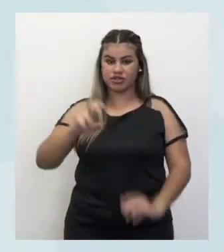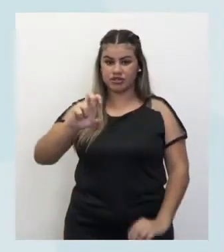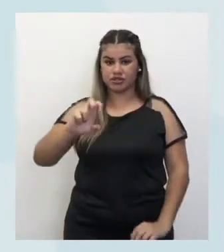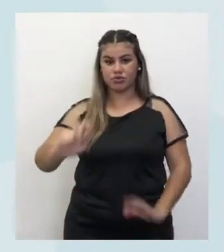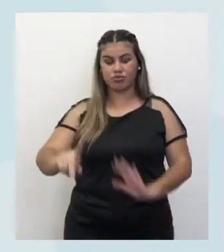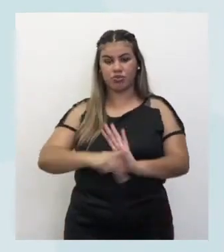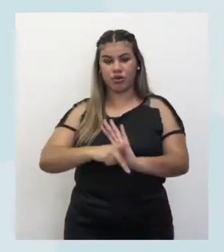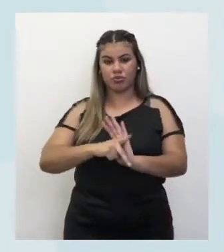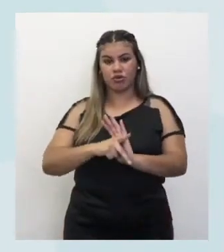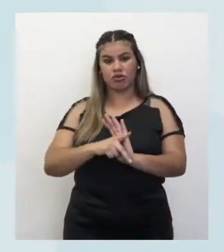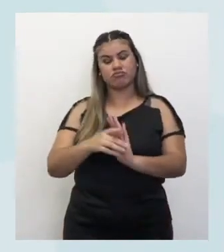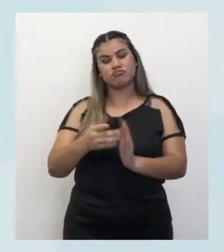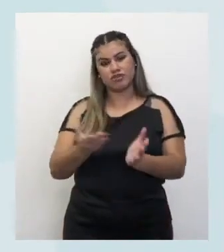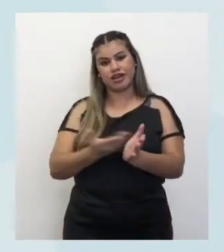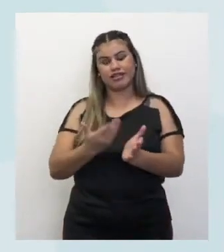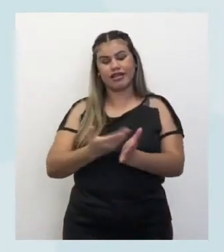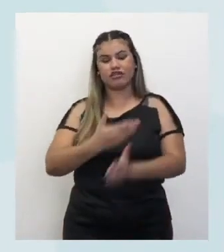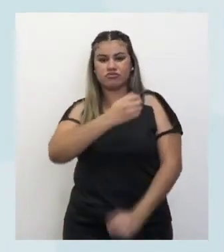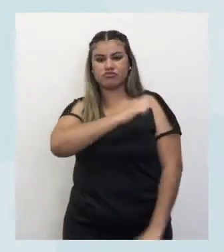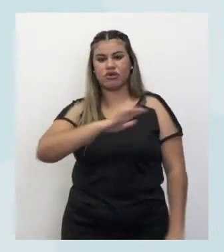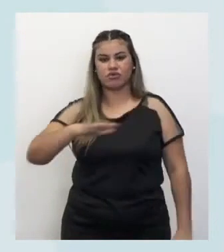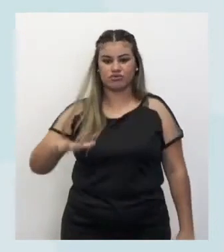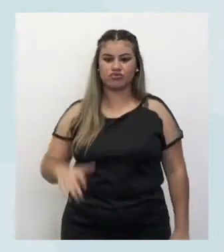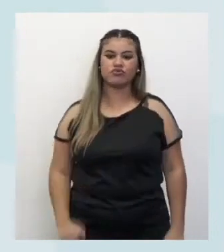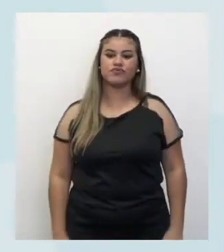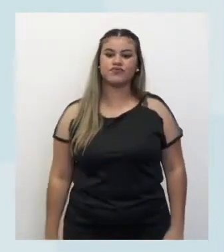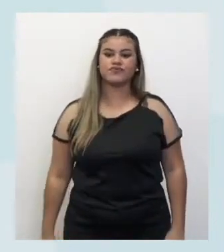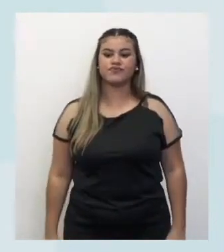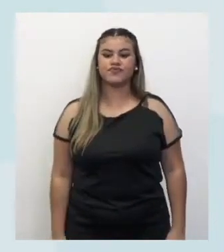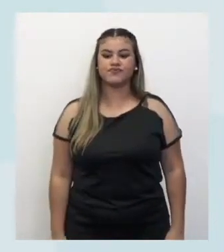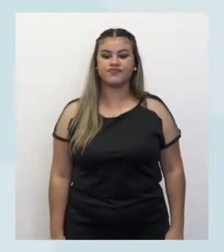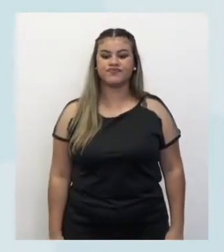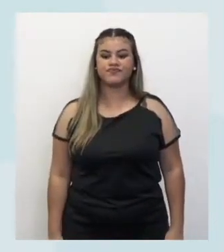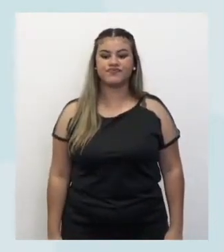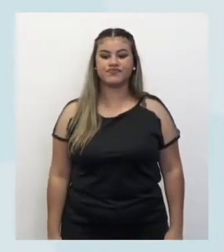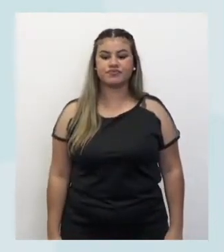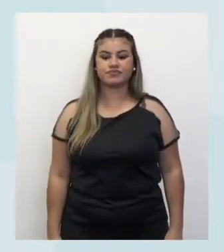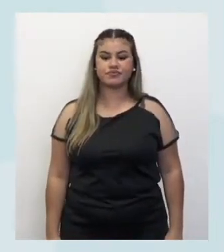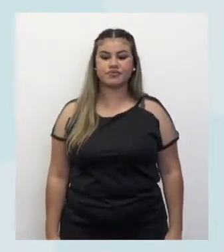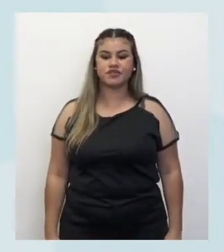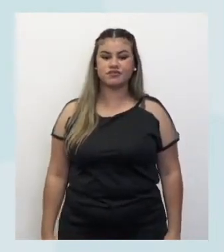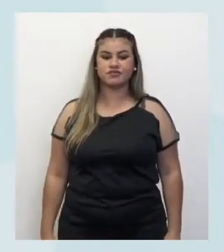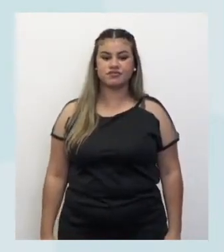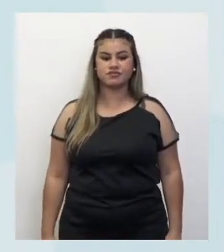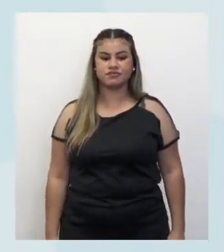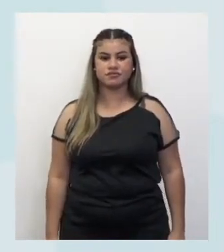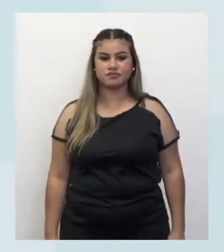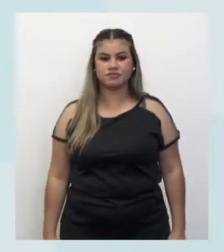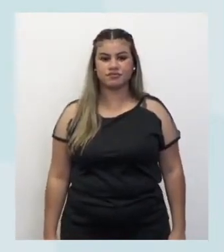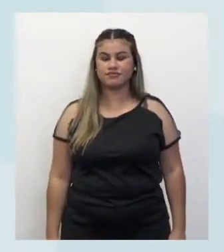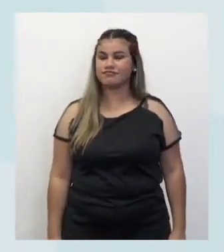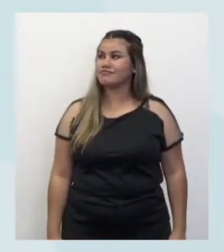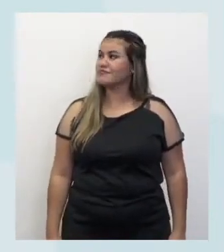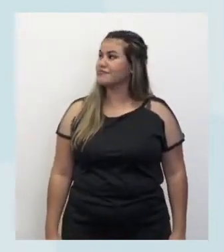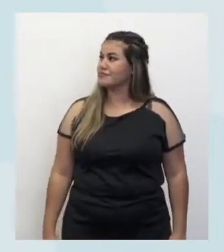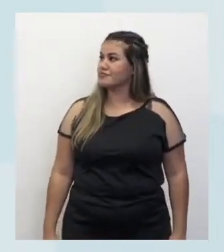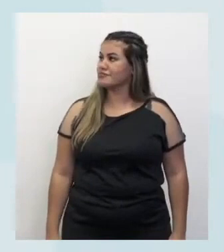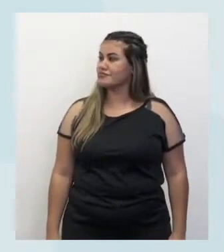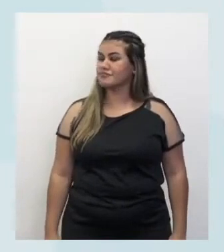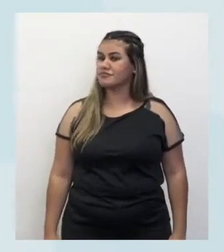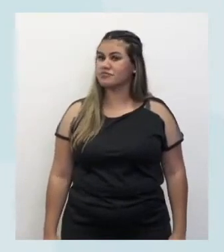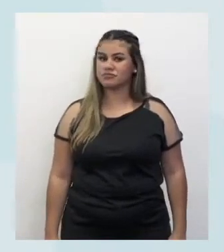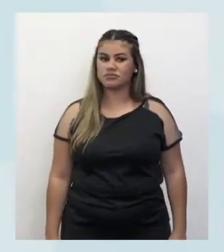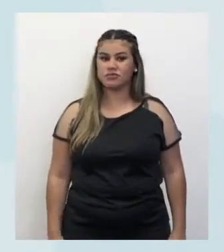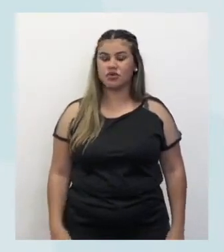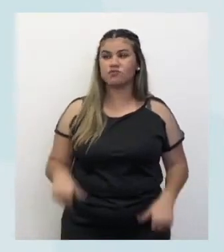Onde eu achei 37, meu Deus do céu? Na página 5 do Caderno do Aluno. Olha só. O Bicho, de Manuel Bandeira, está na tela. Vi ontem